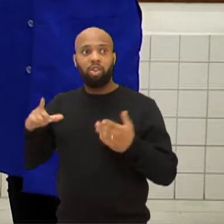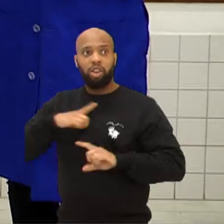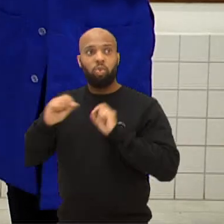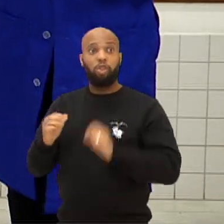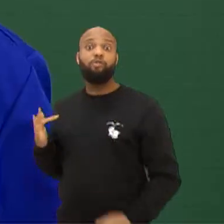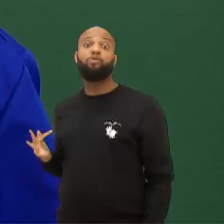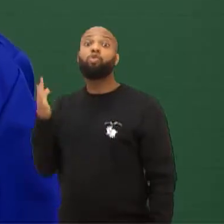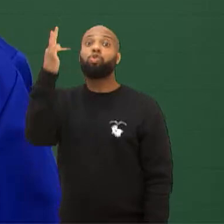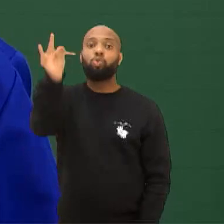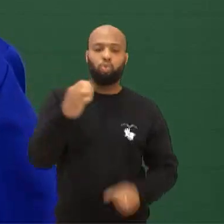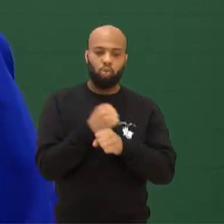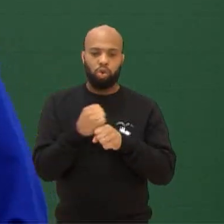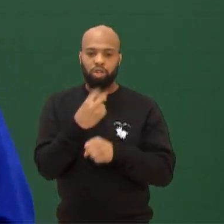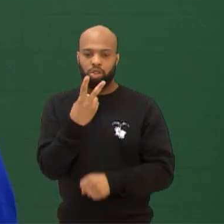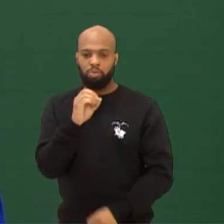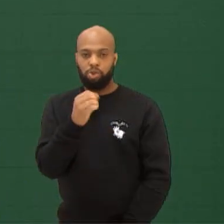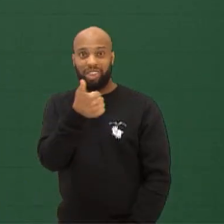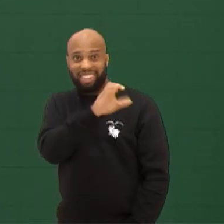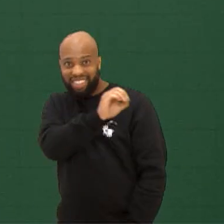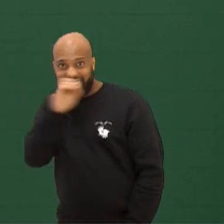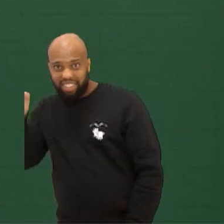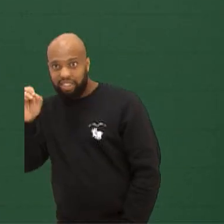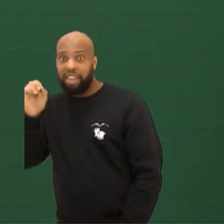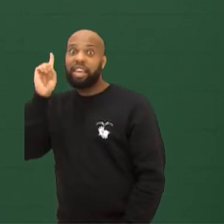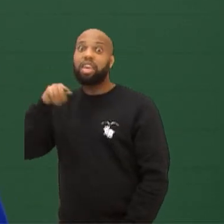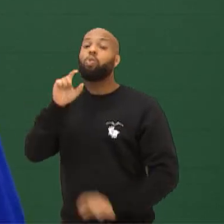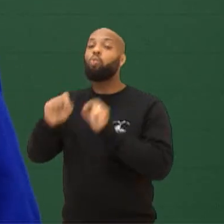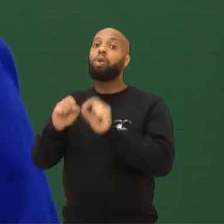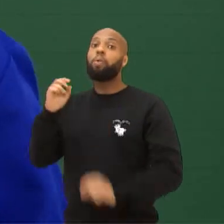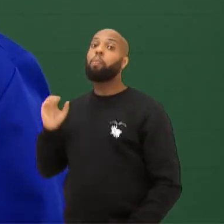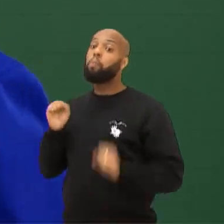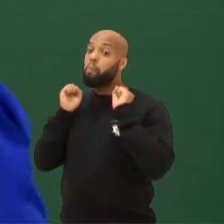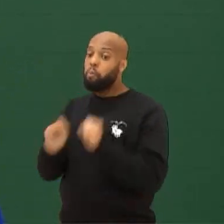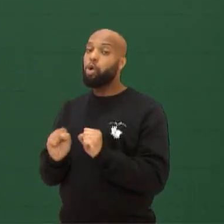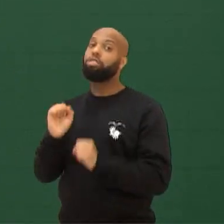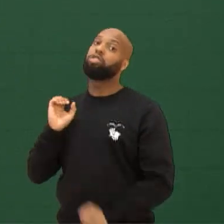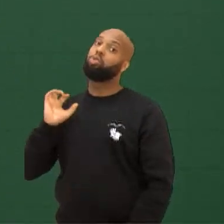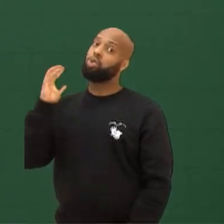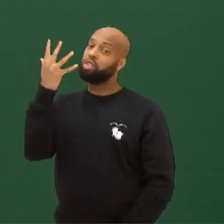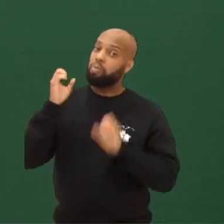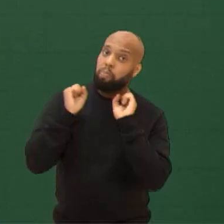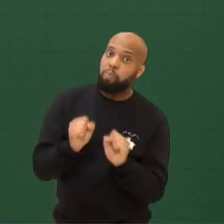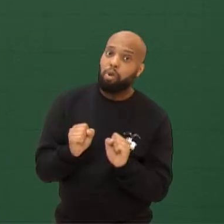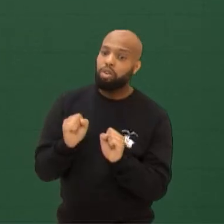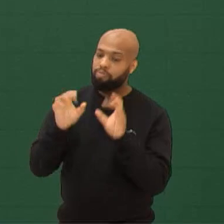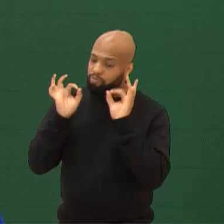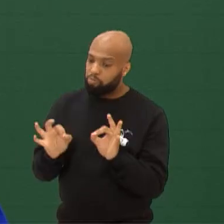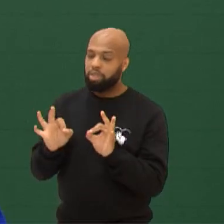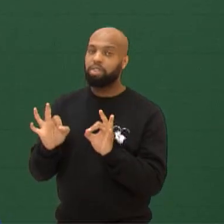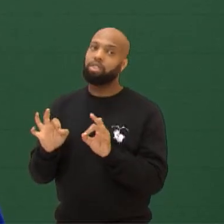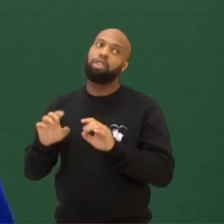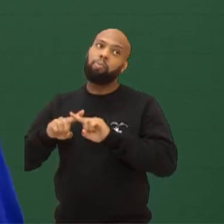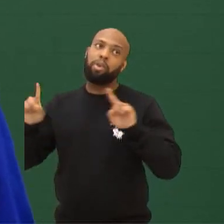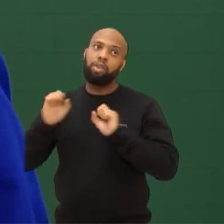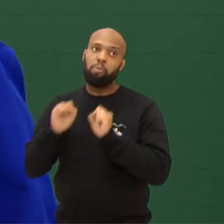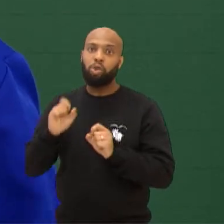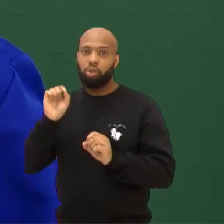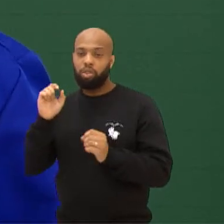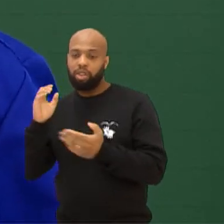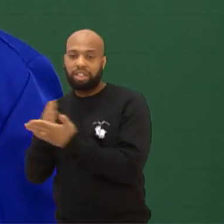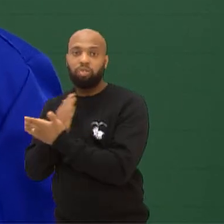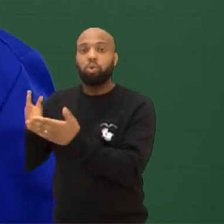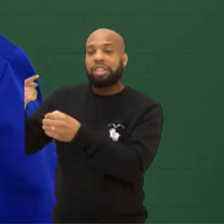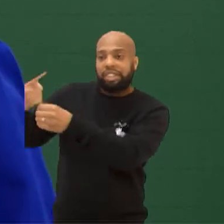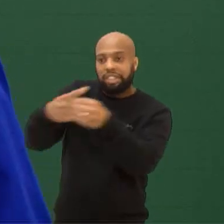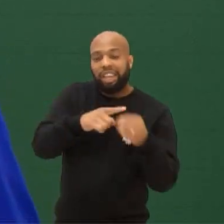tem uma perspectiva, não é algo certeiro, mas é uma perspectiva que haja uma concentração grande de cidades com